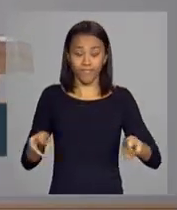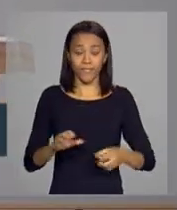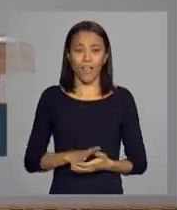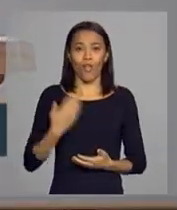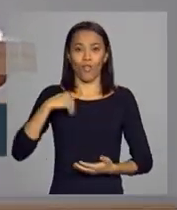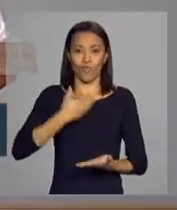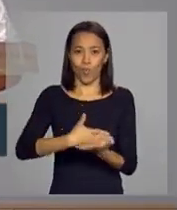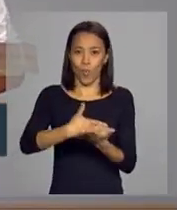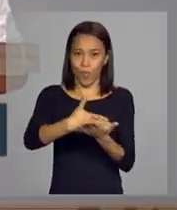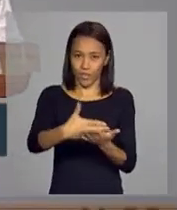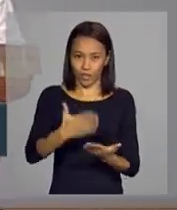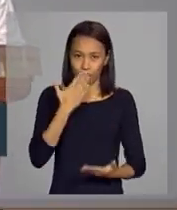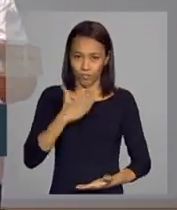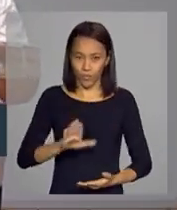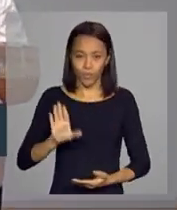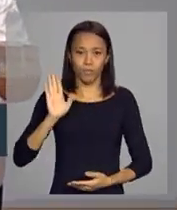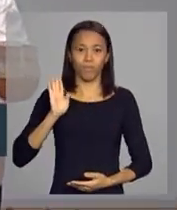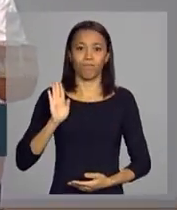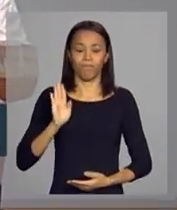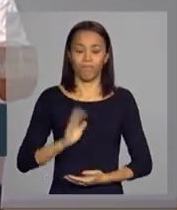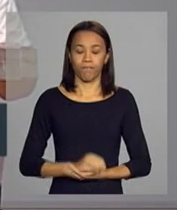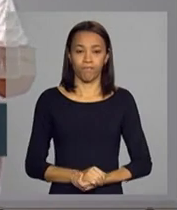Vamos iniciar o juramento.